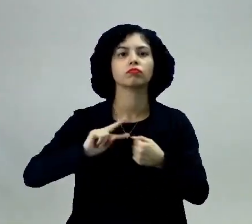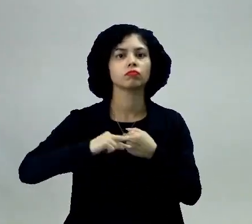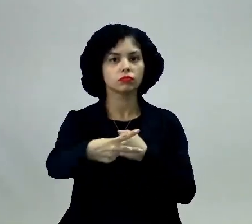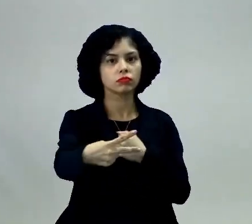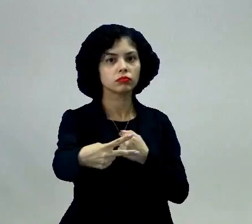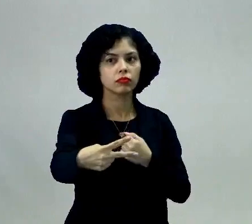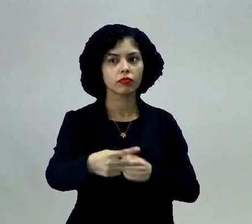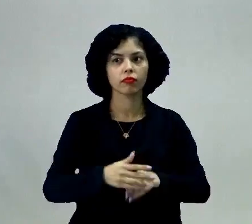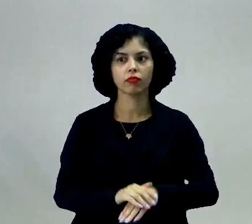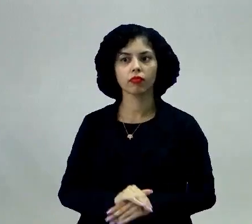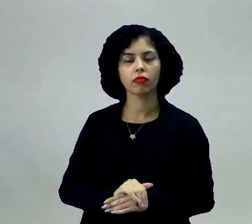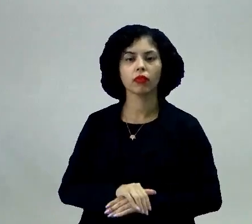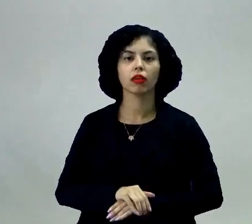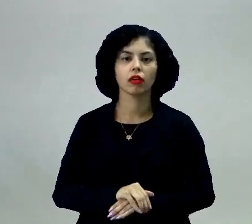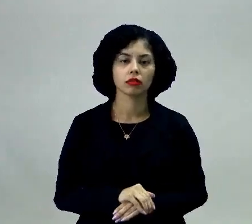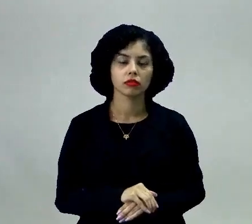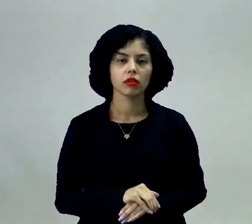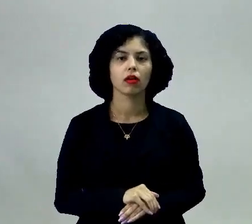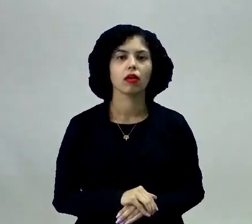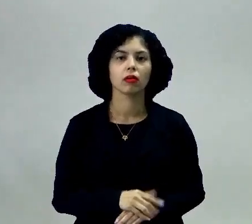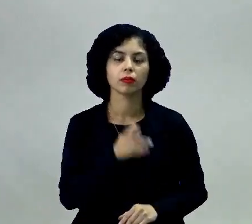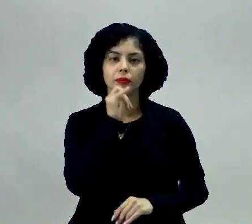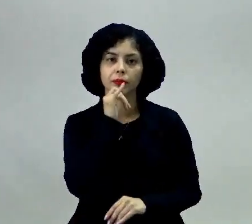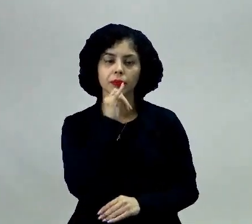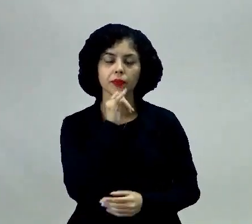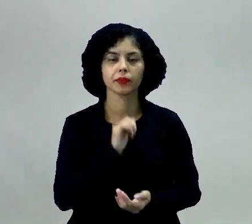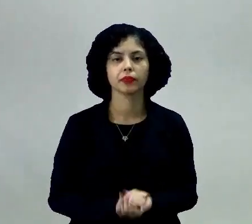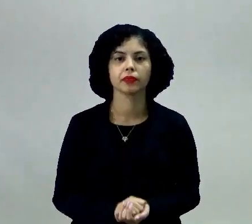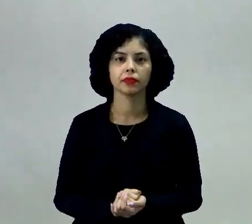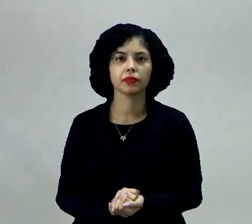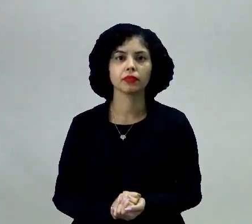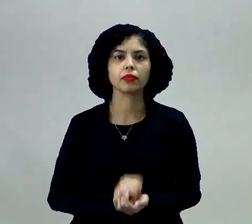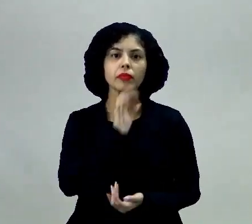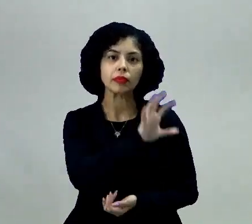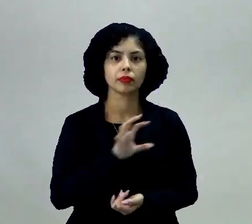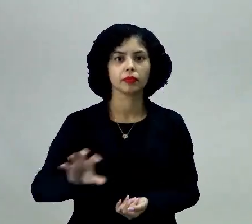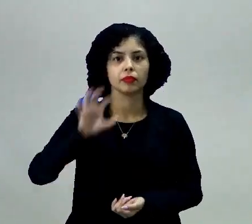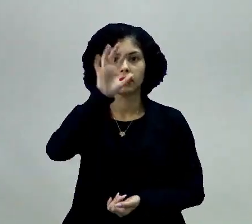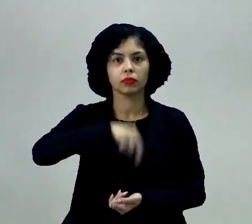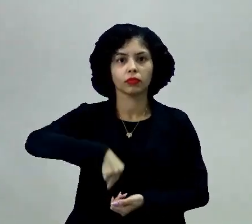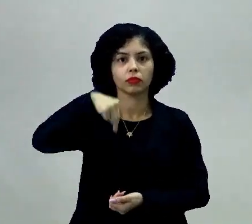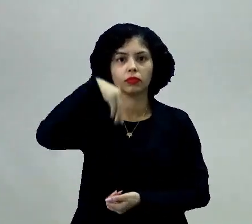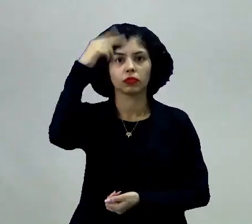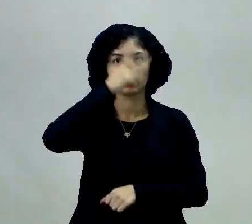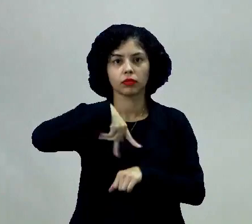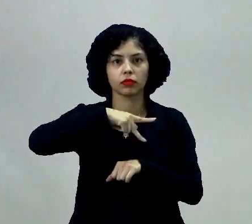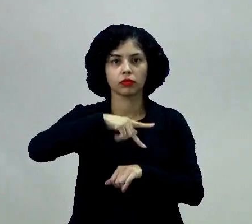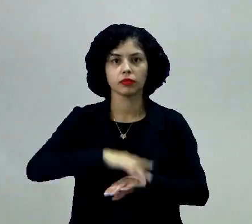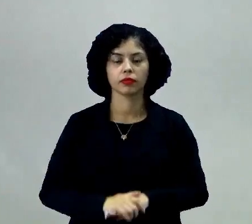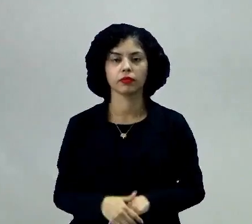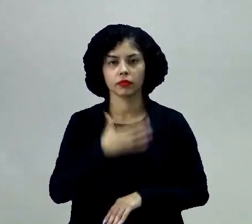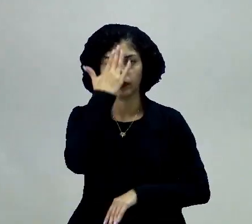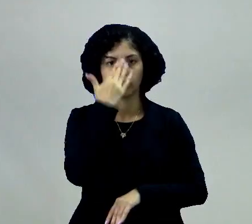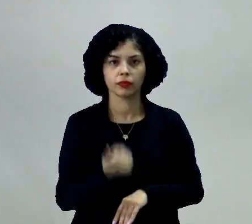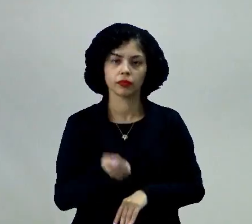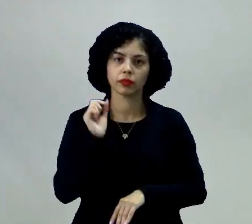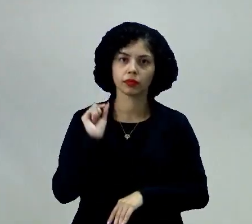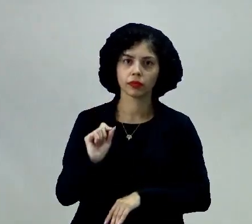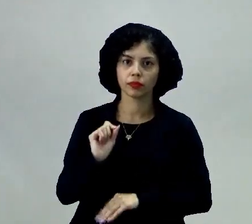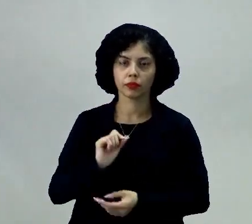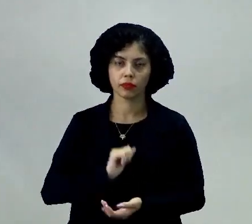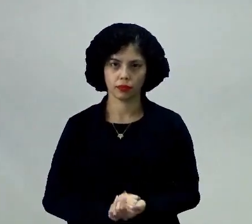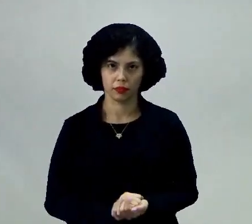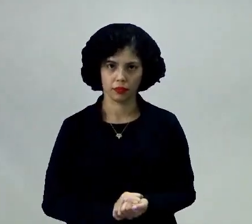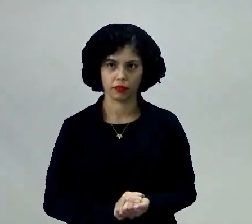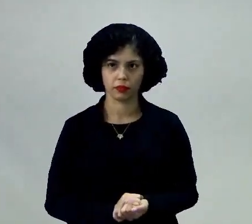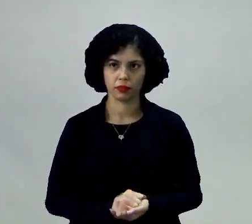gente chama de impacto ambiental. Por exemplo, na região norte do nosso país, nós sabemos